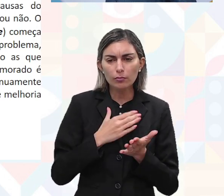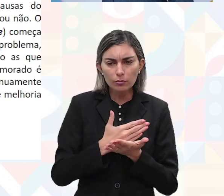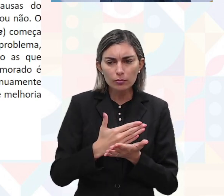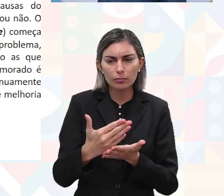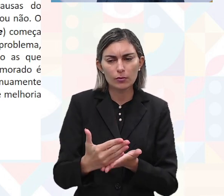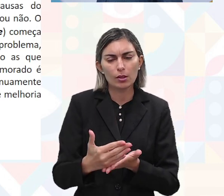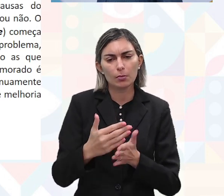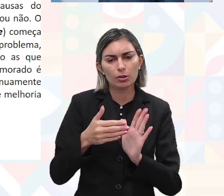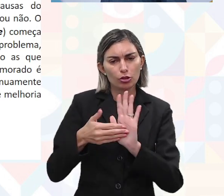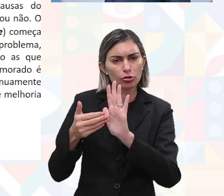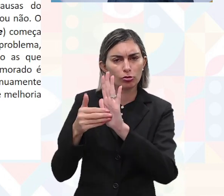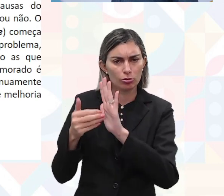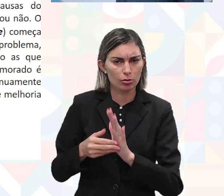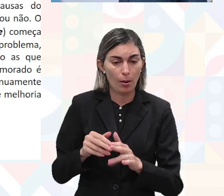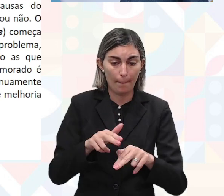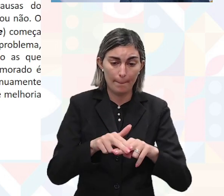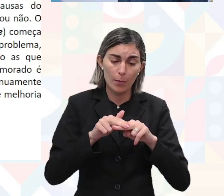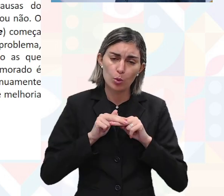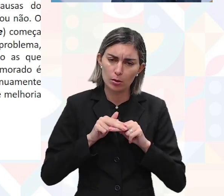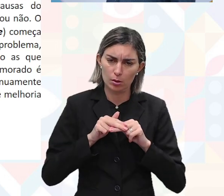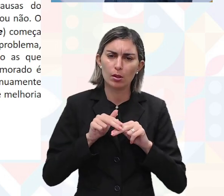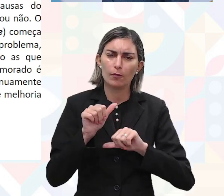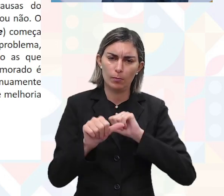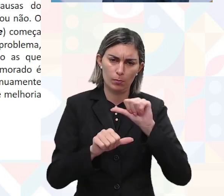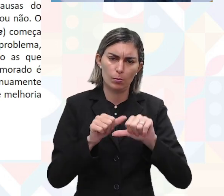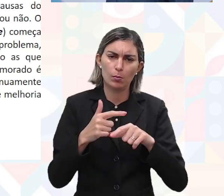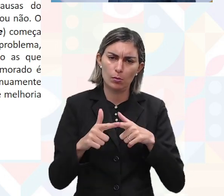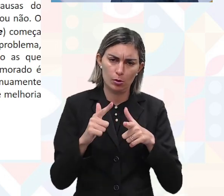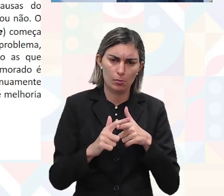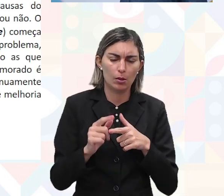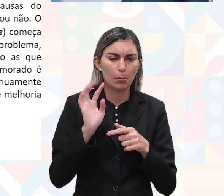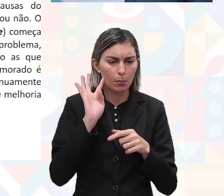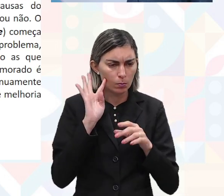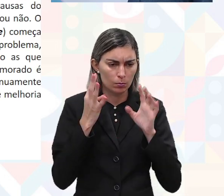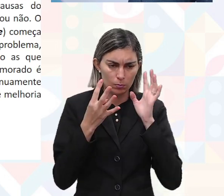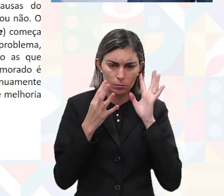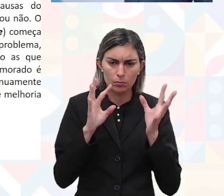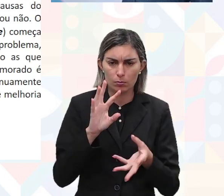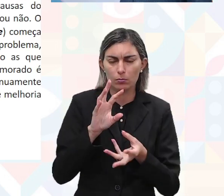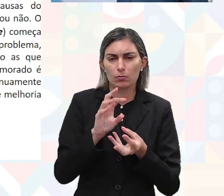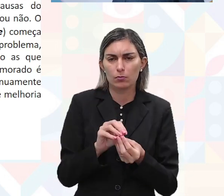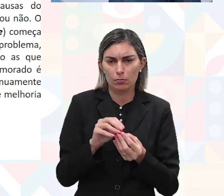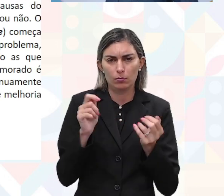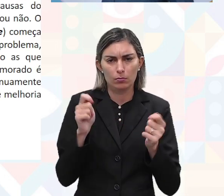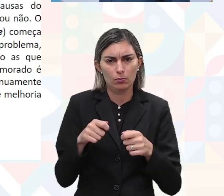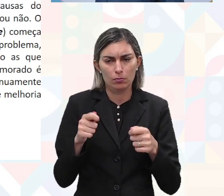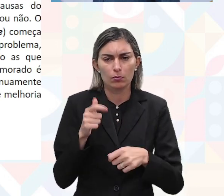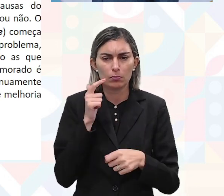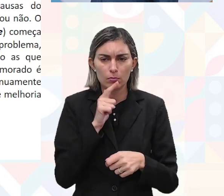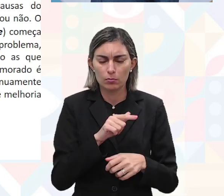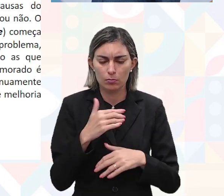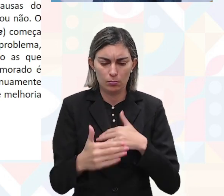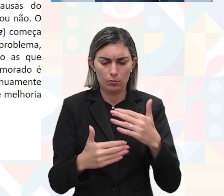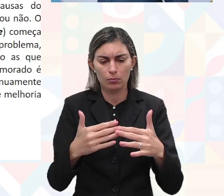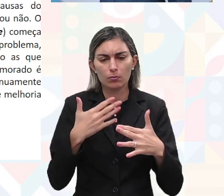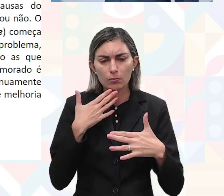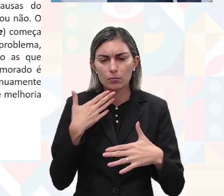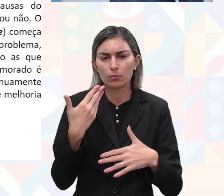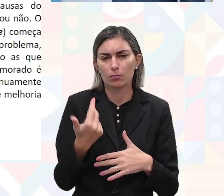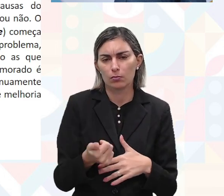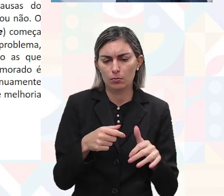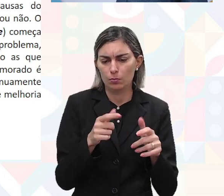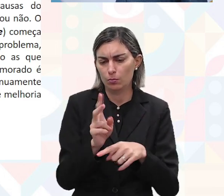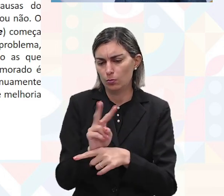com a remoção das causas do problema, testando soluções e implementando as que parecem funcionar. O processo aprimorado é